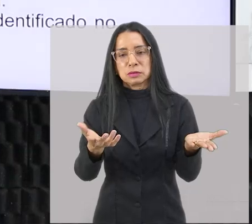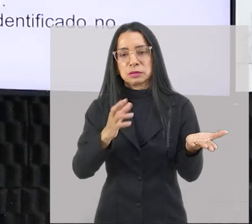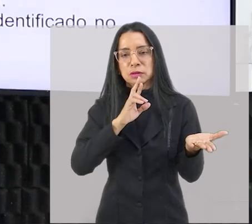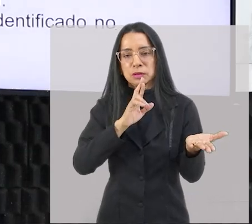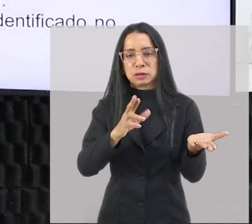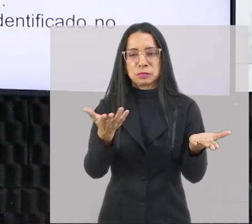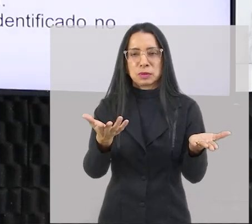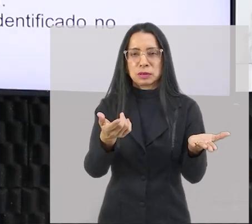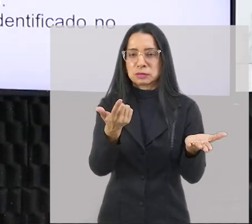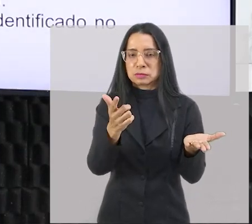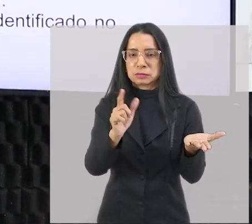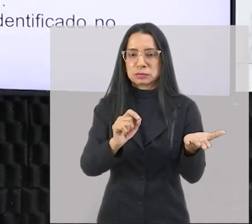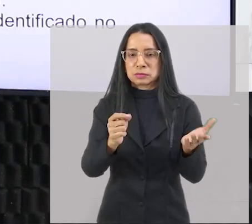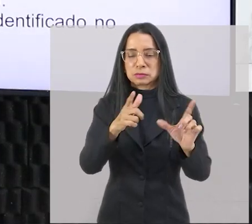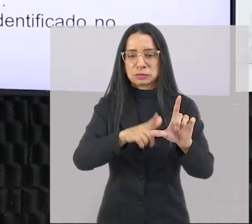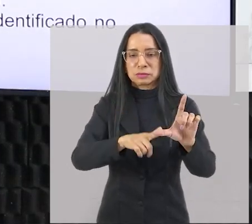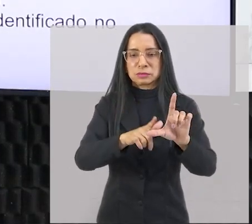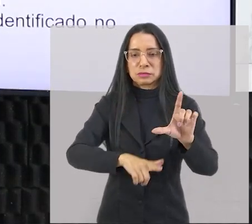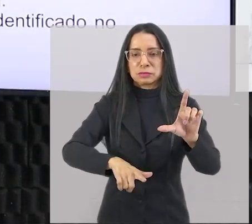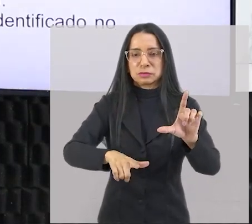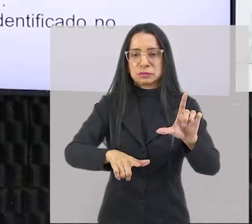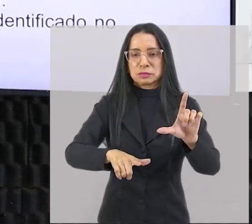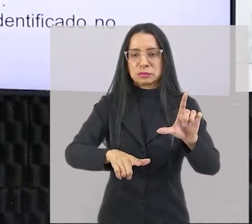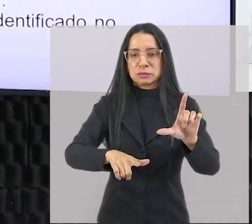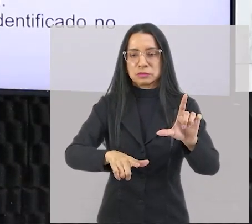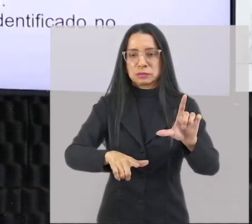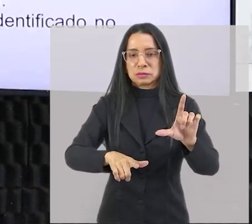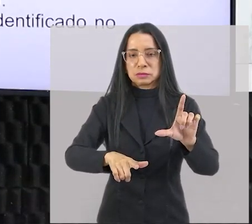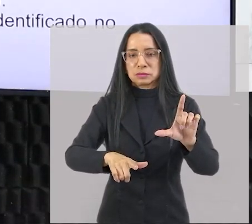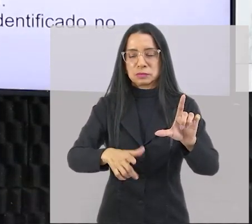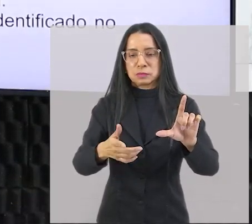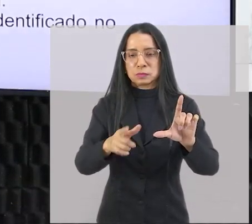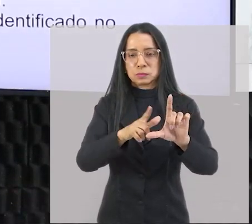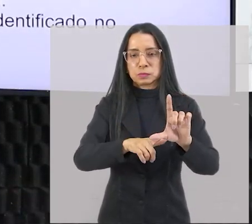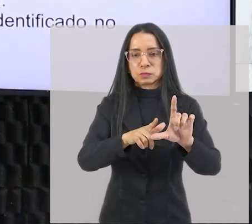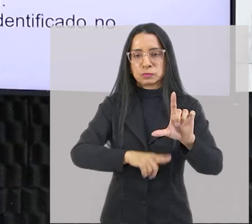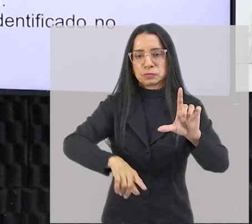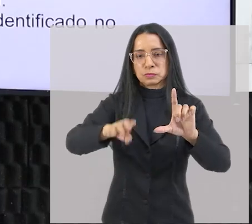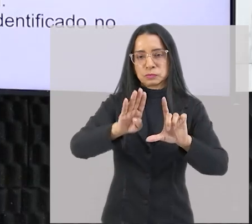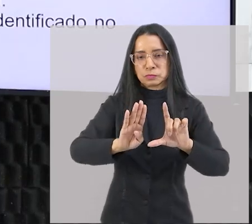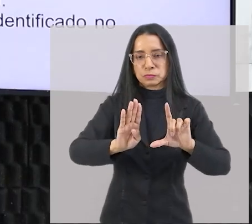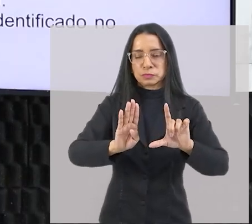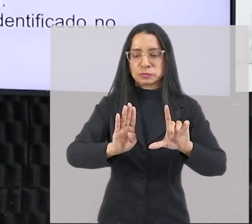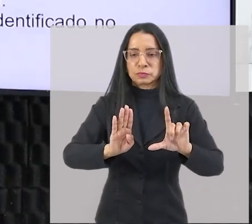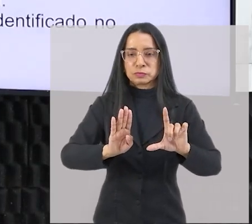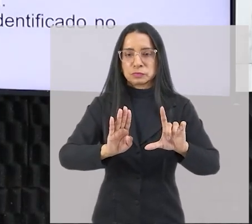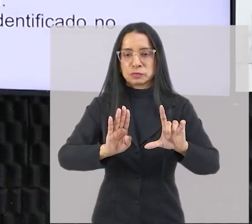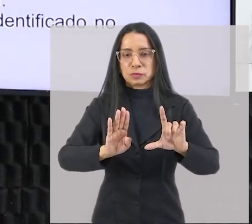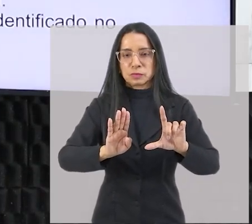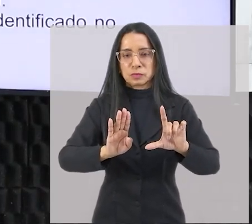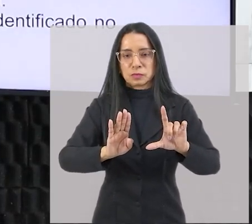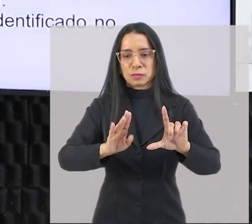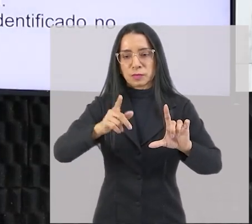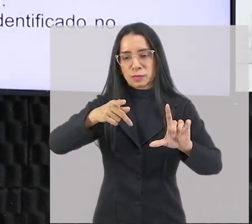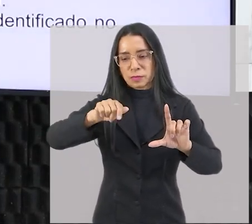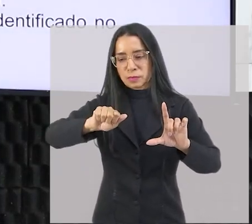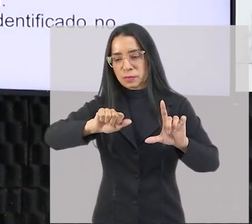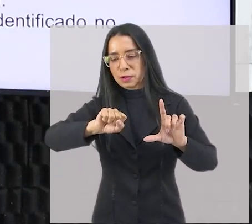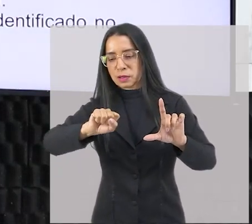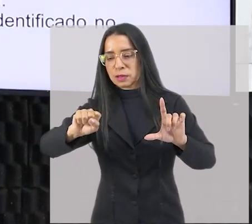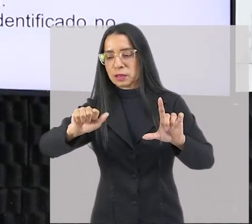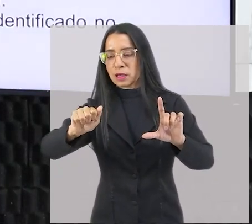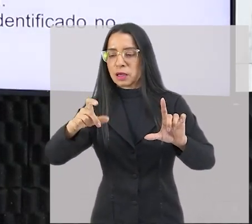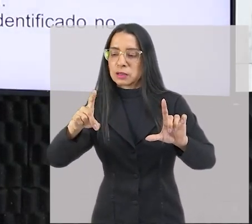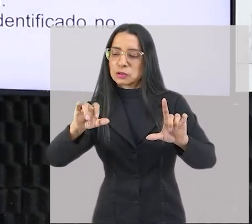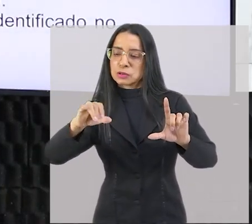resposta? Observada na imagem do homem no espelho que deveria se ver de frente, não de costa. Crítica ao passadismo. O que é passadismo? Aquilo que